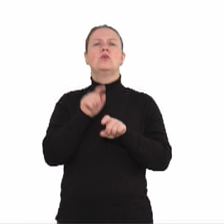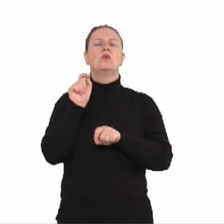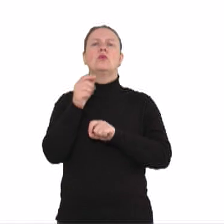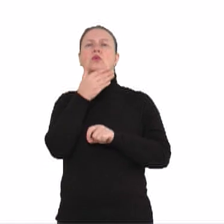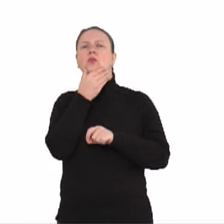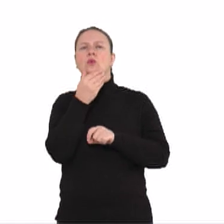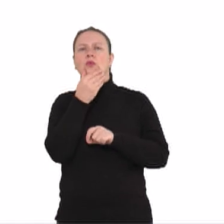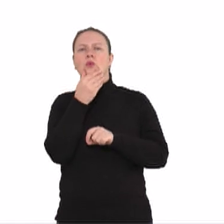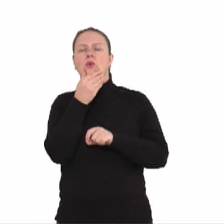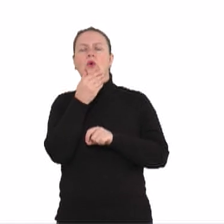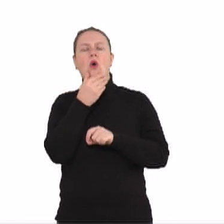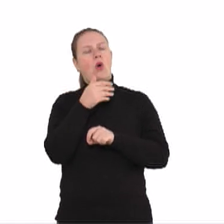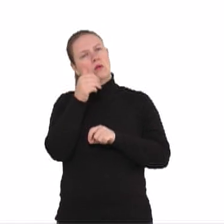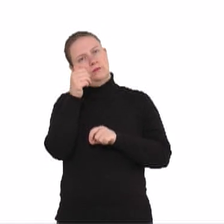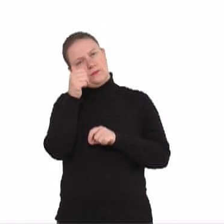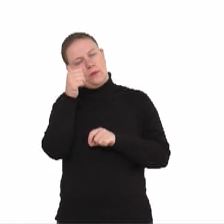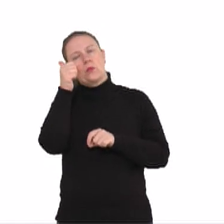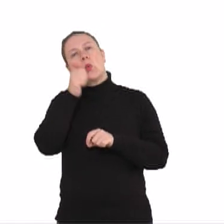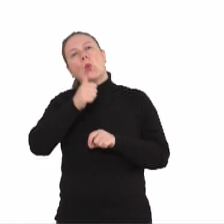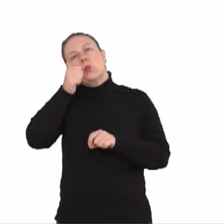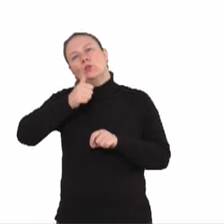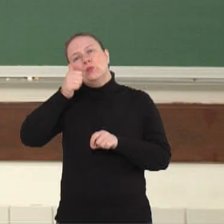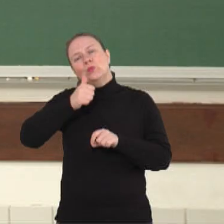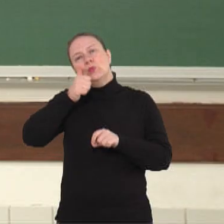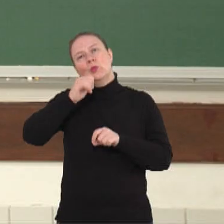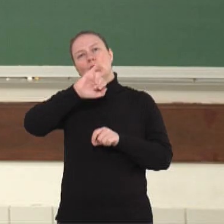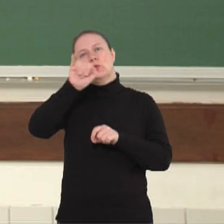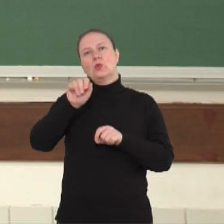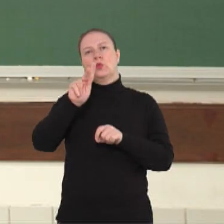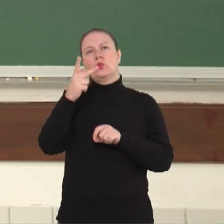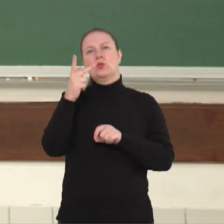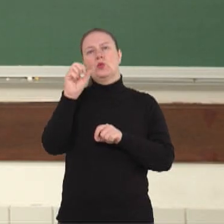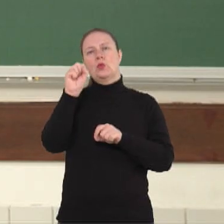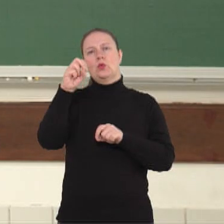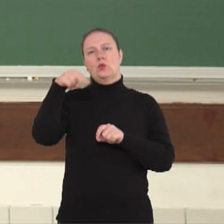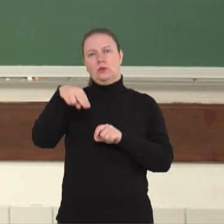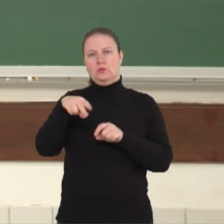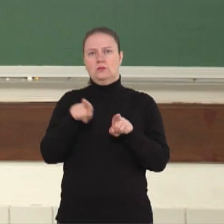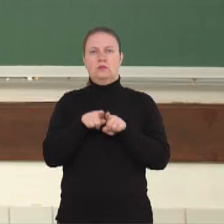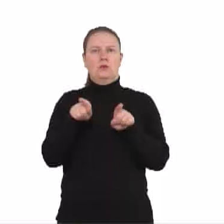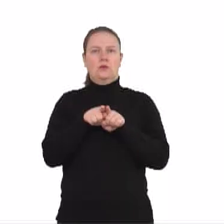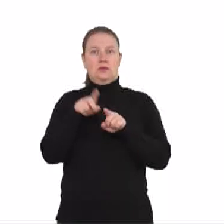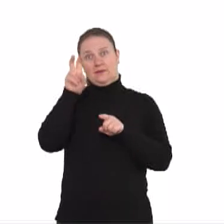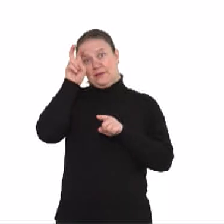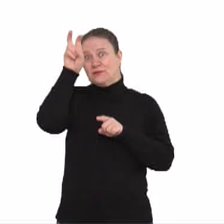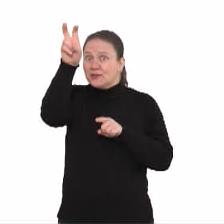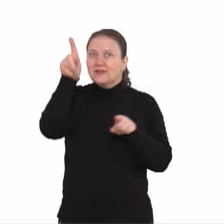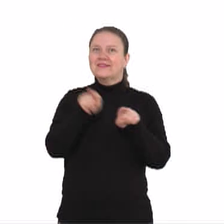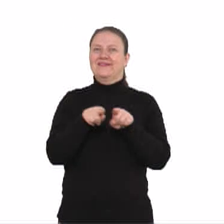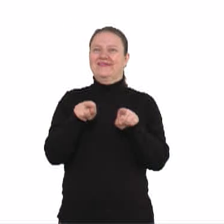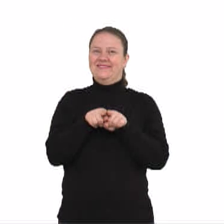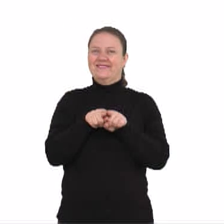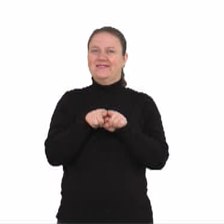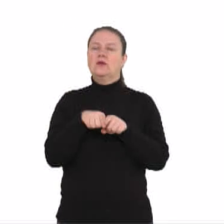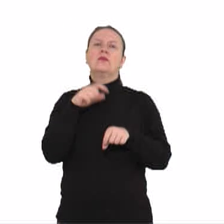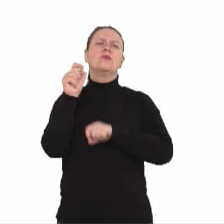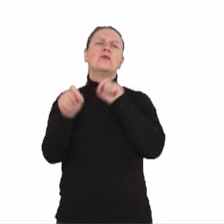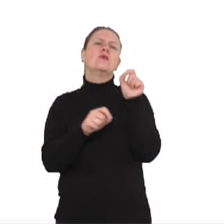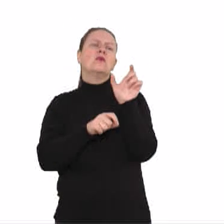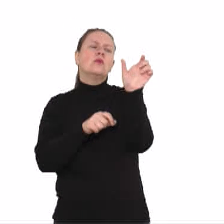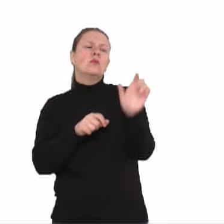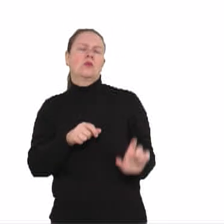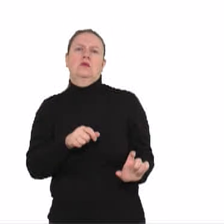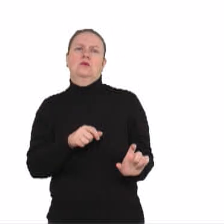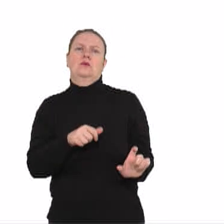descrita como um prodígio da natureza, né? Aqui num verbo de ligação, e a gente tem quem é